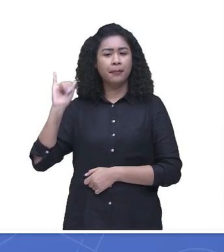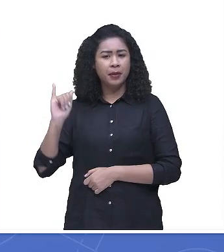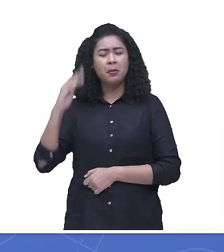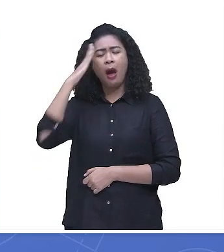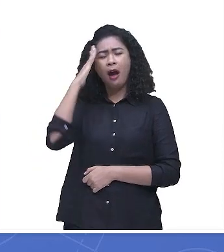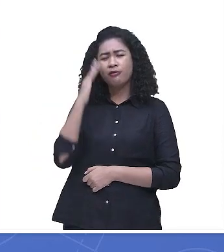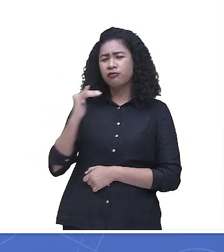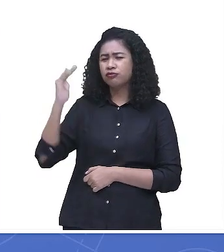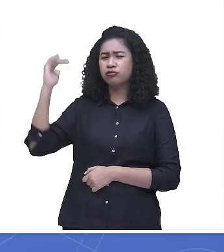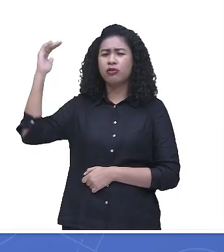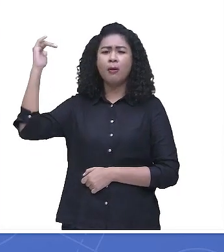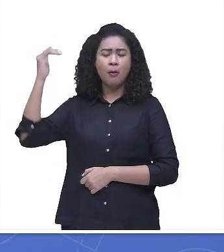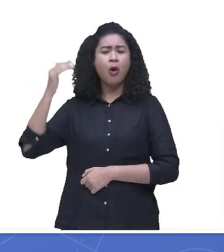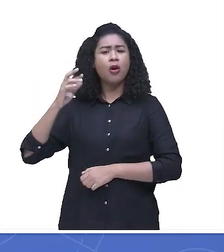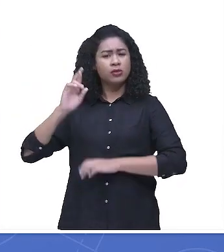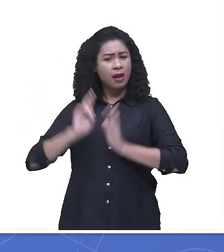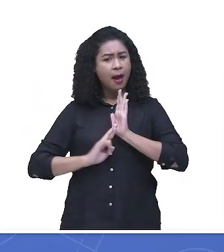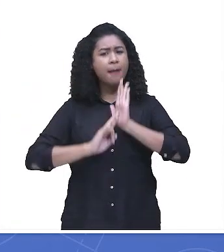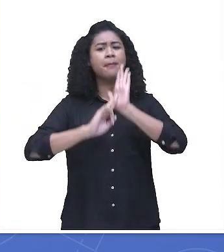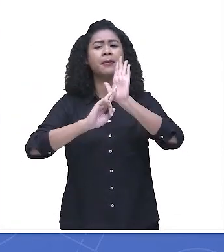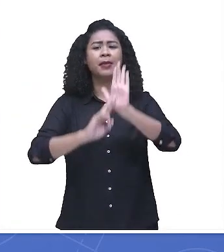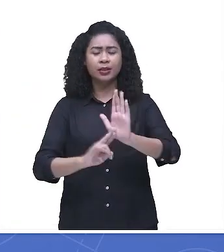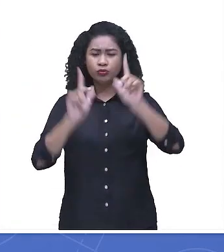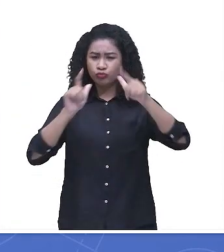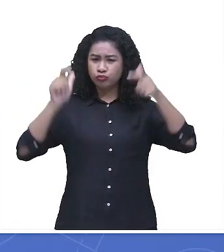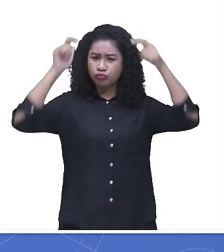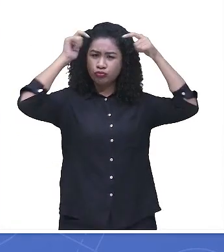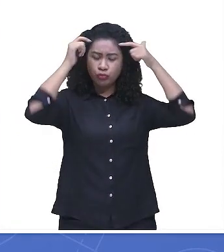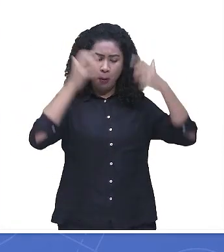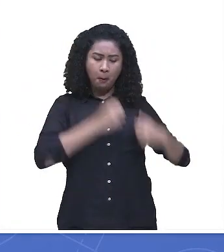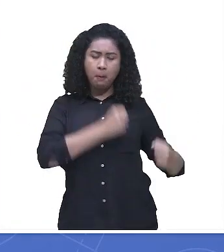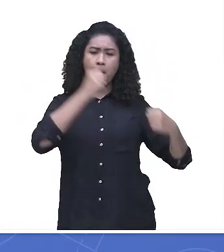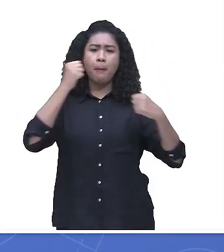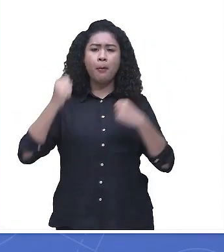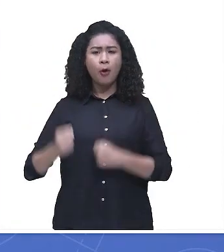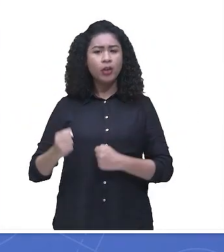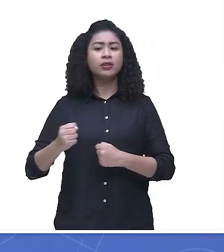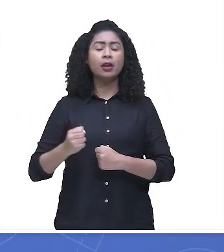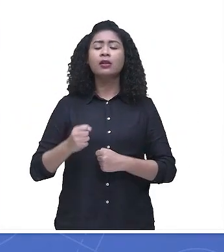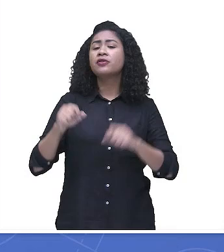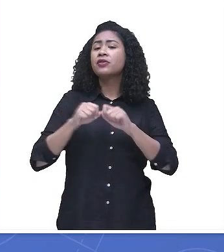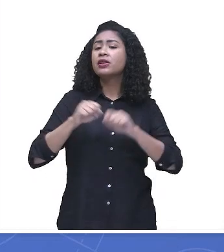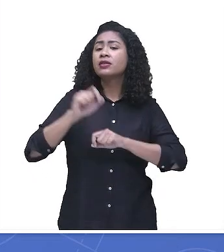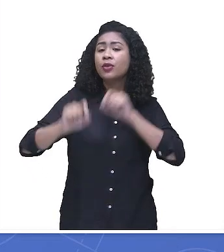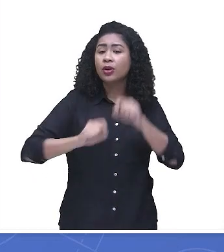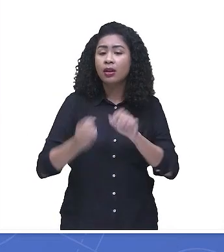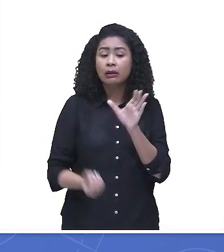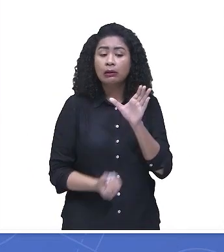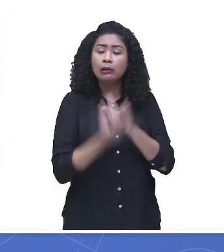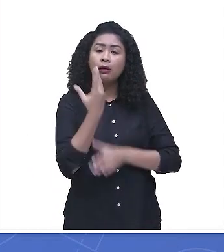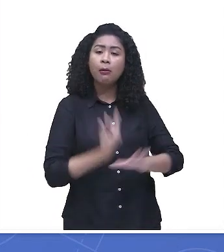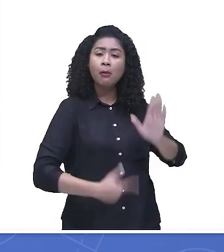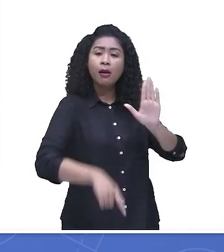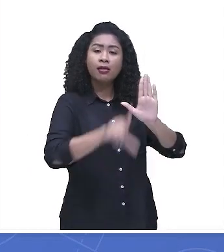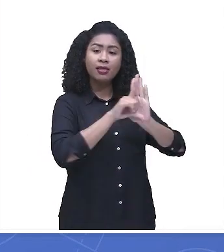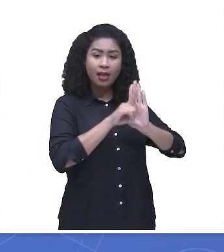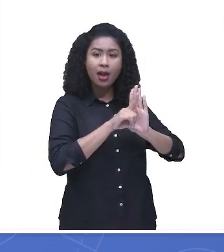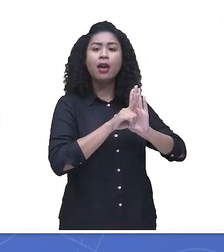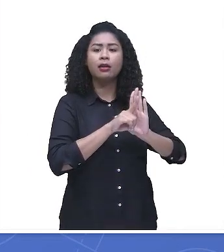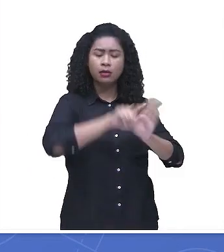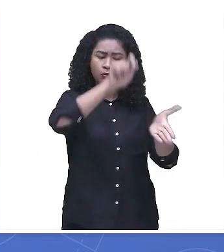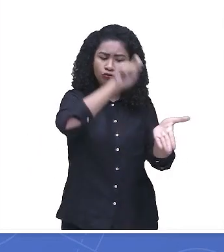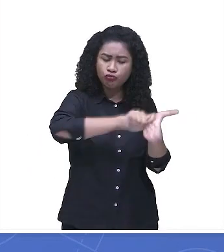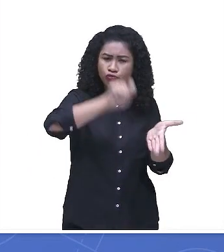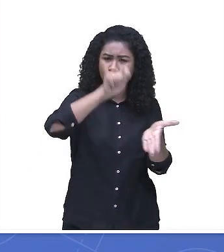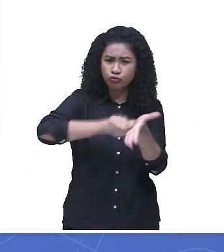de imperialismo, de centralização do poder, o que ele vai fazer? Ele vai criar um código de leis